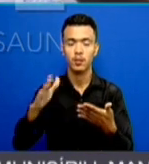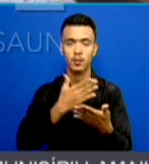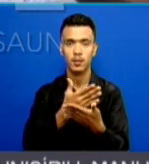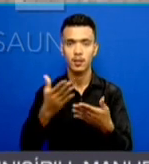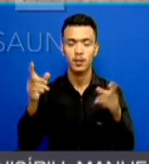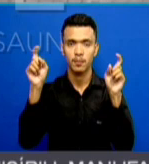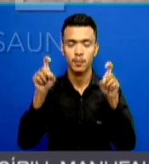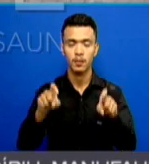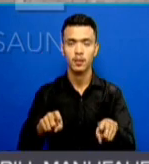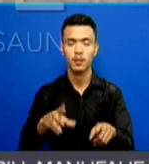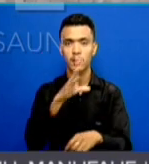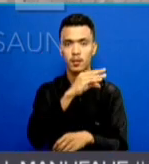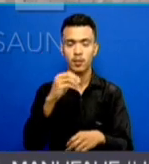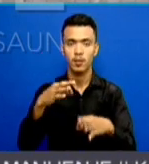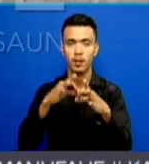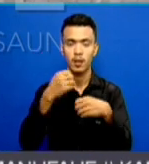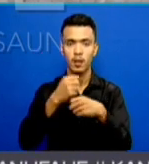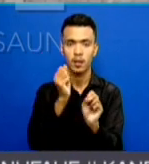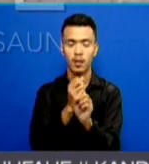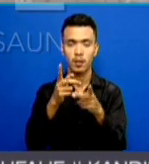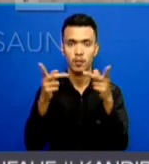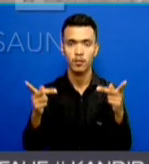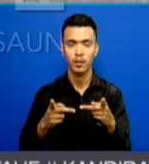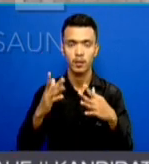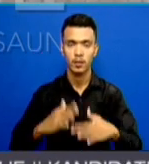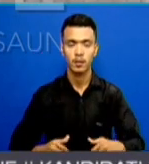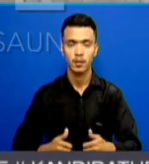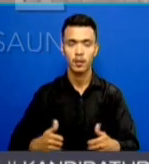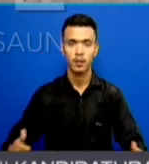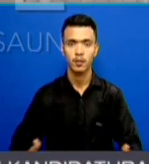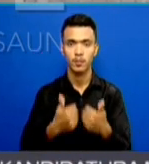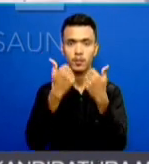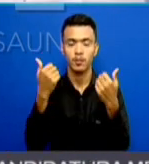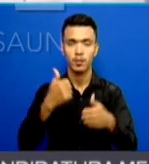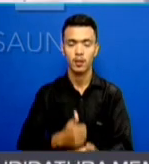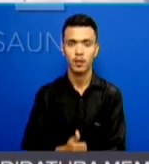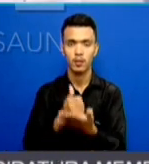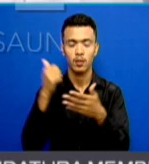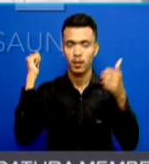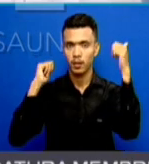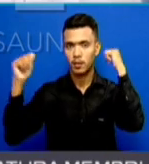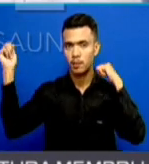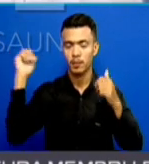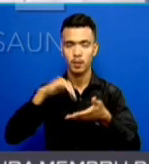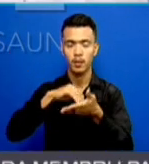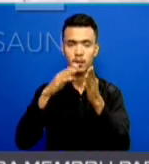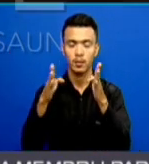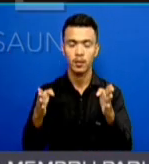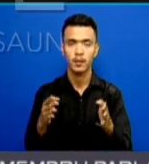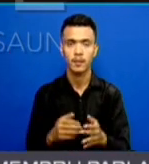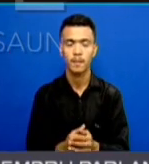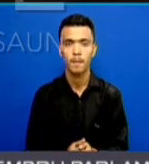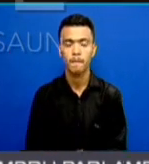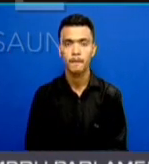Sira na be precisa, no halo espaço de esporto ato facilita atividades estudantes Sira e atividades